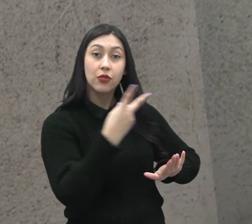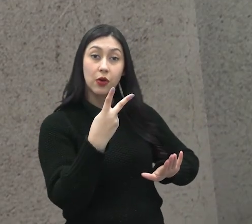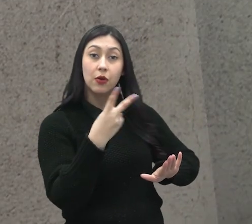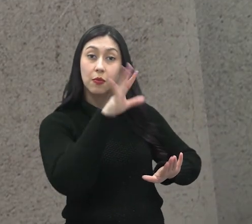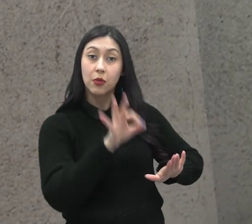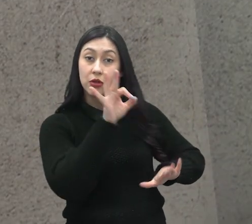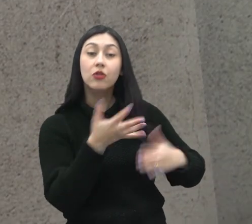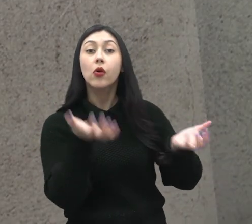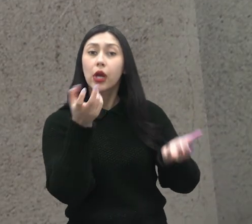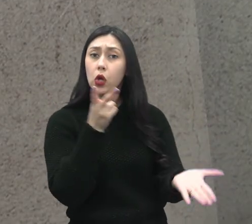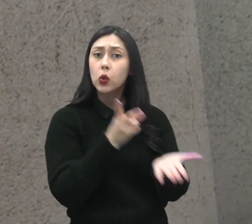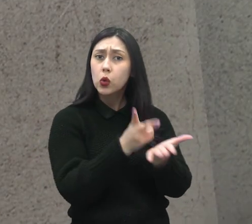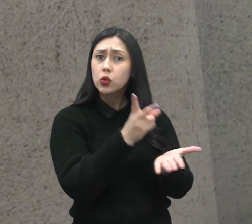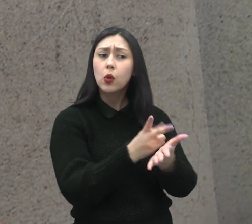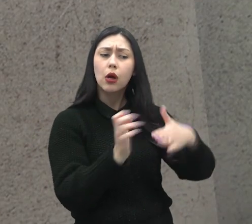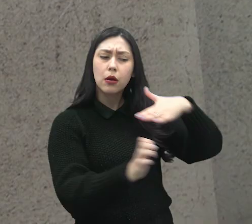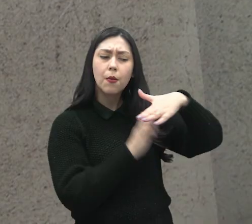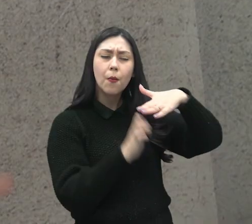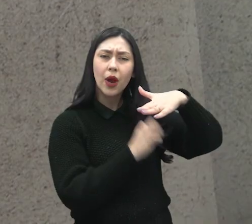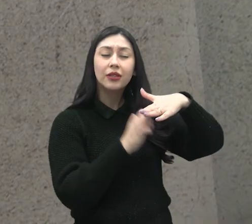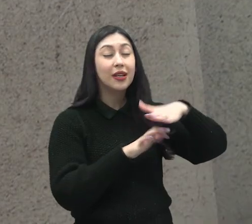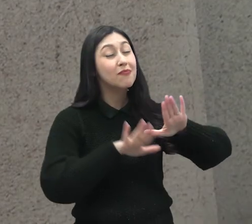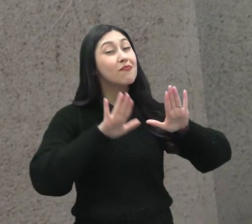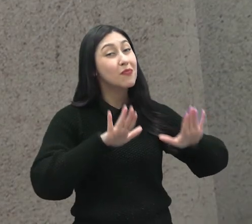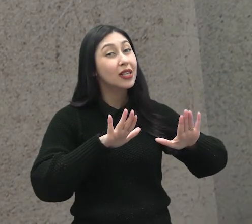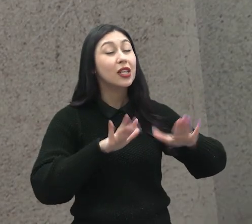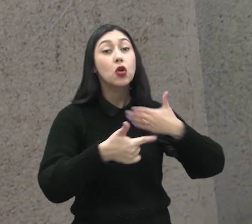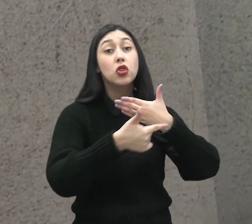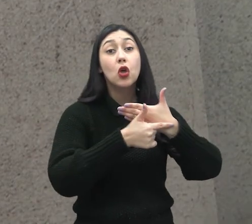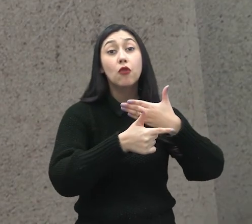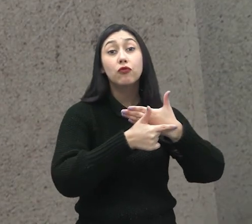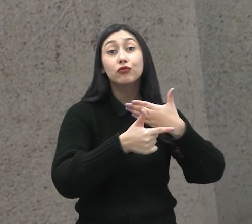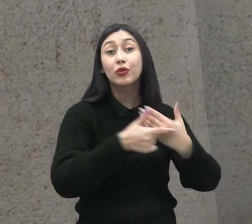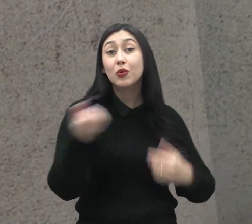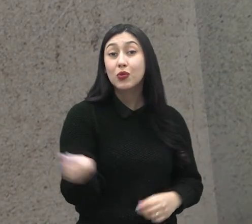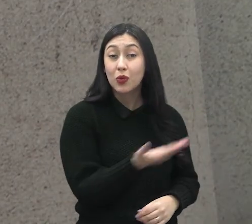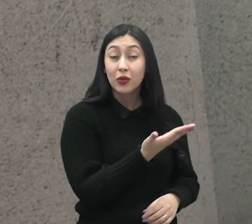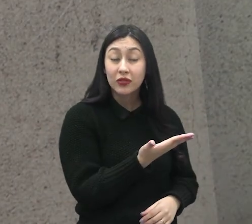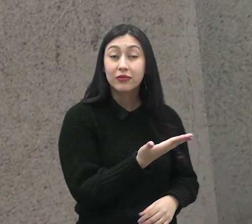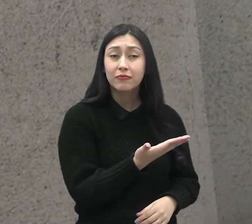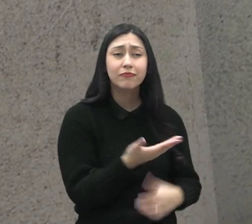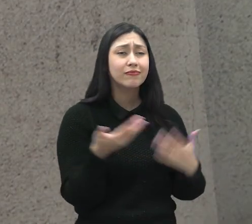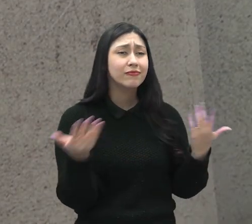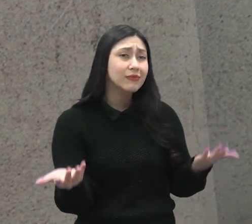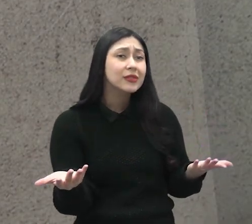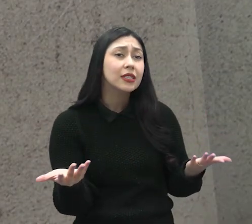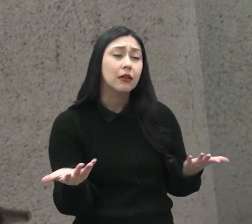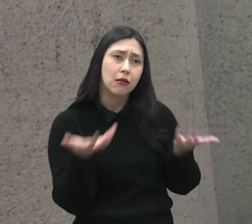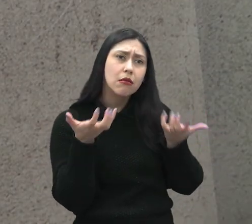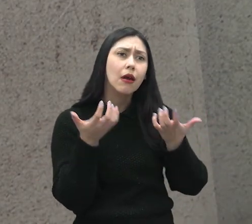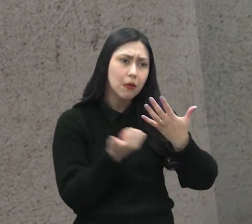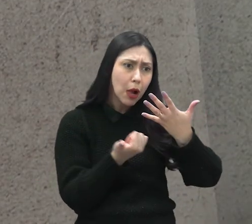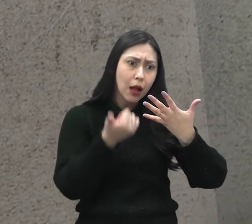22% querem continuar com o mesmo empregador, mas assumir uma nova função, E aí, claro, uma